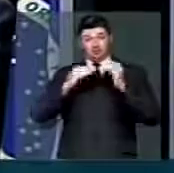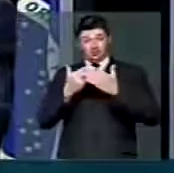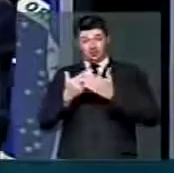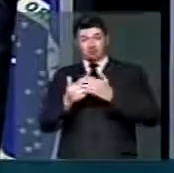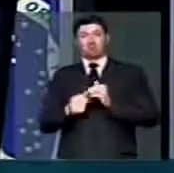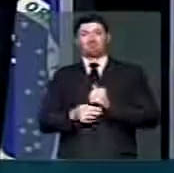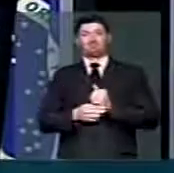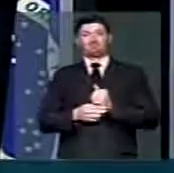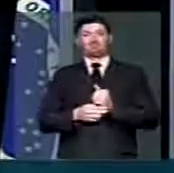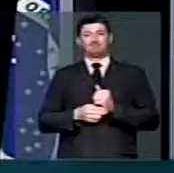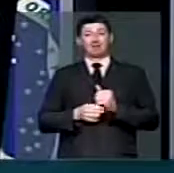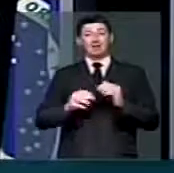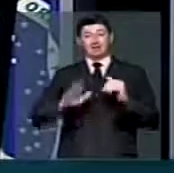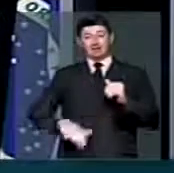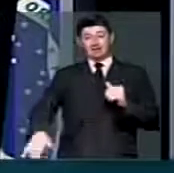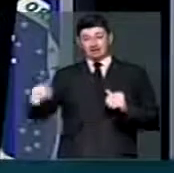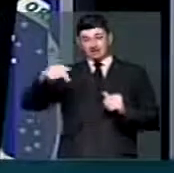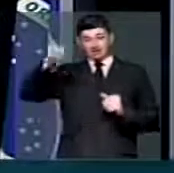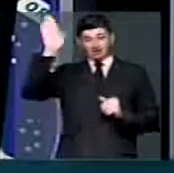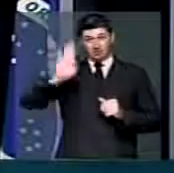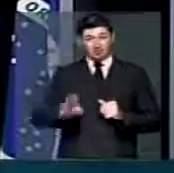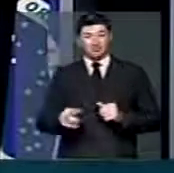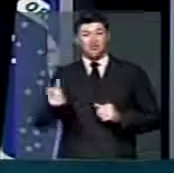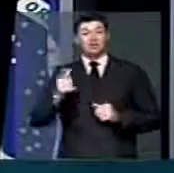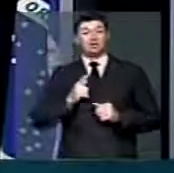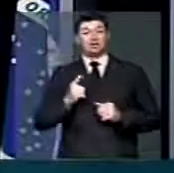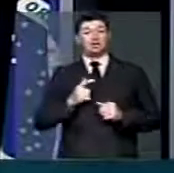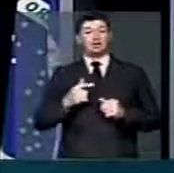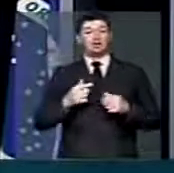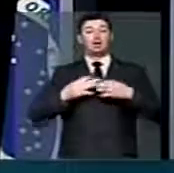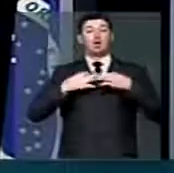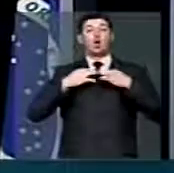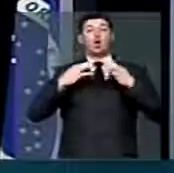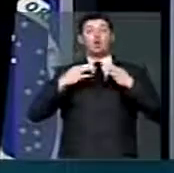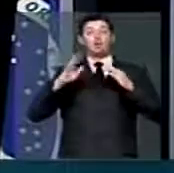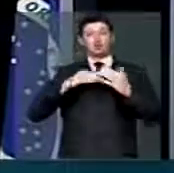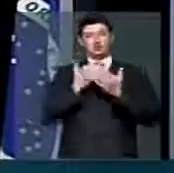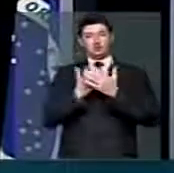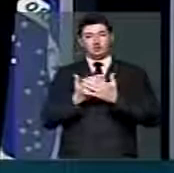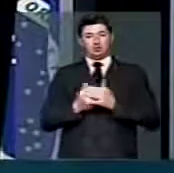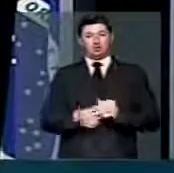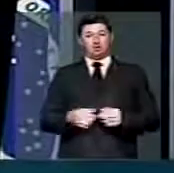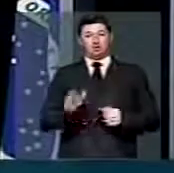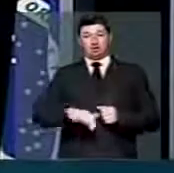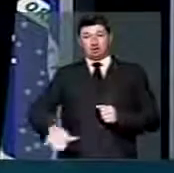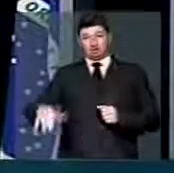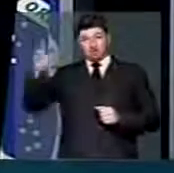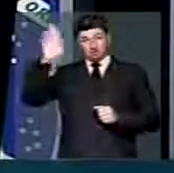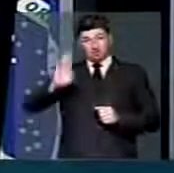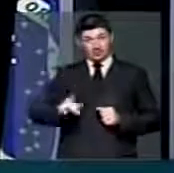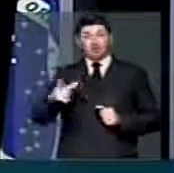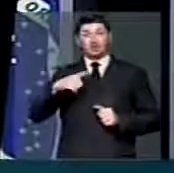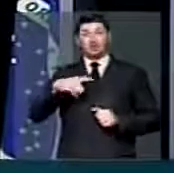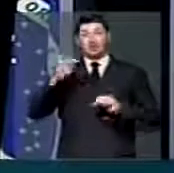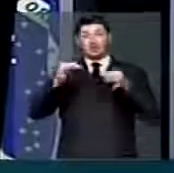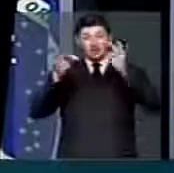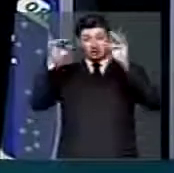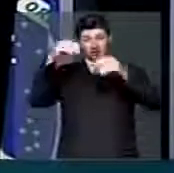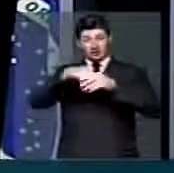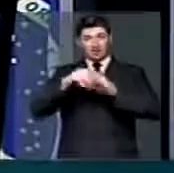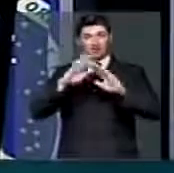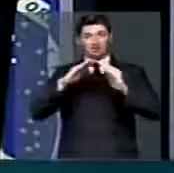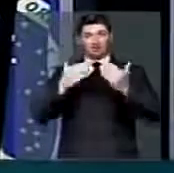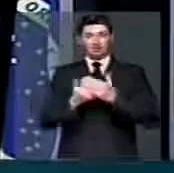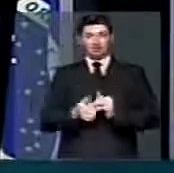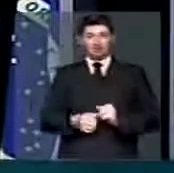frequentam a escola, que as crianças brasileiras têm fardamento escolar, que as crianças brasileiras têm tecnologia nas